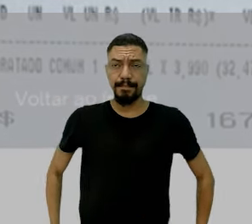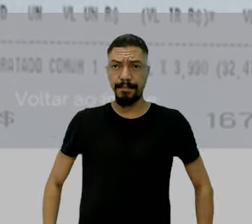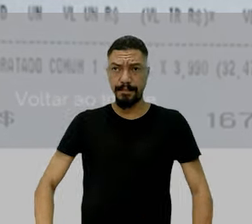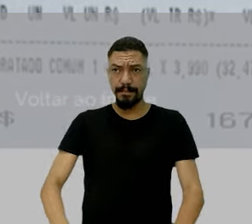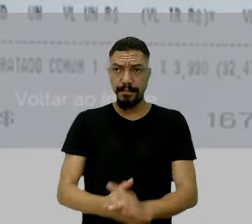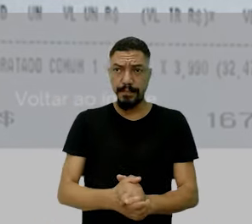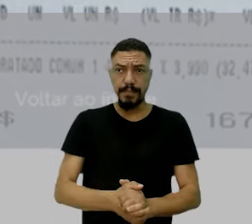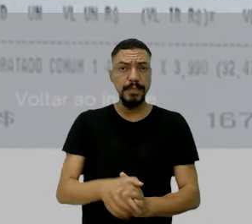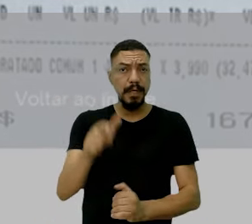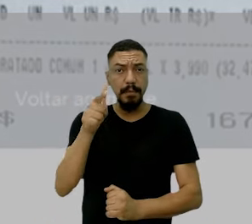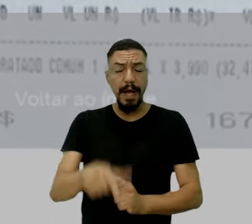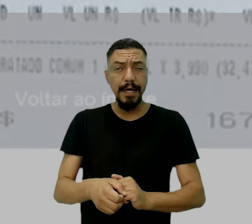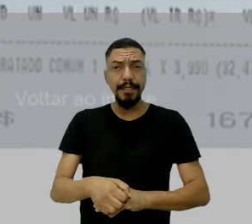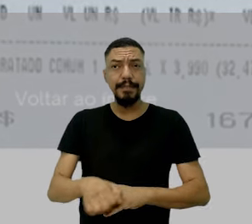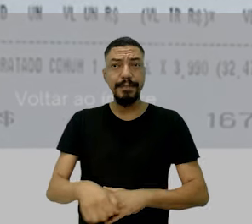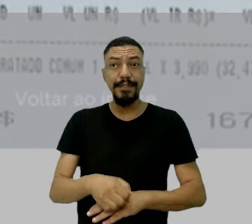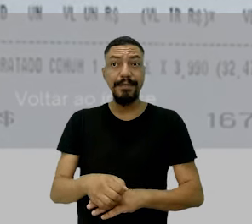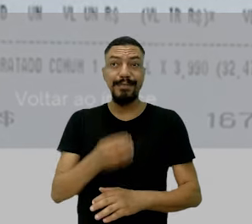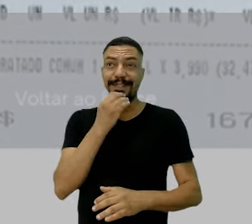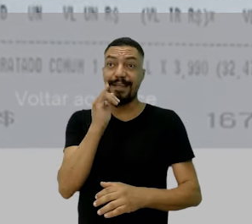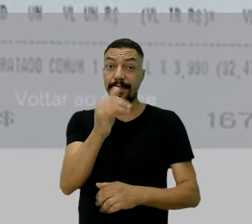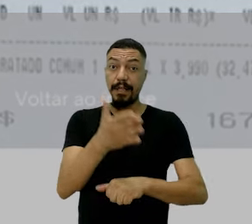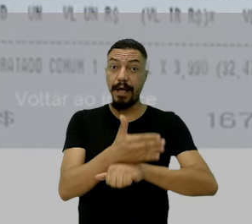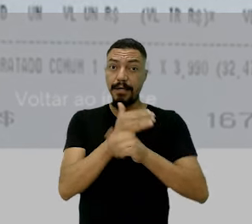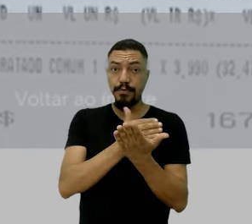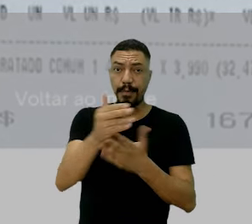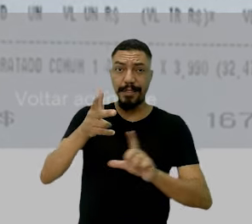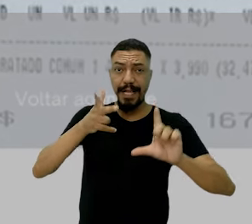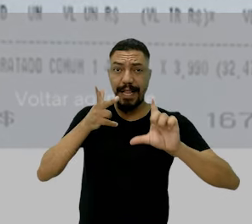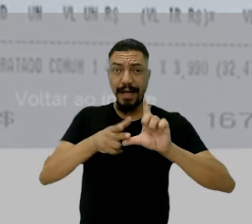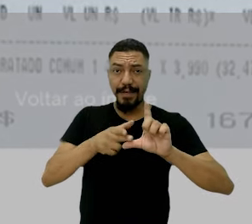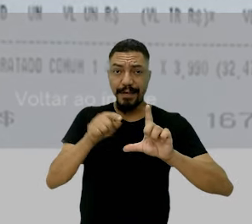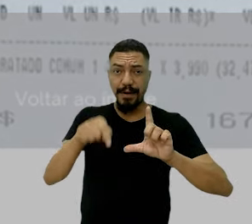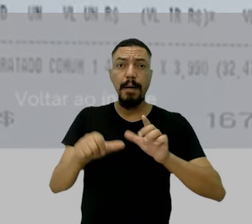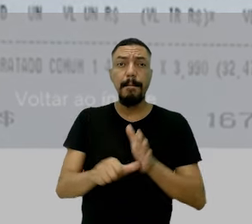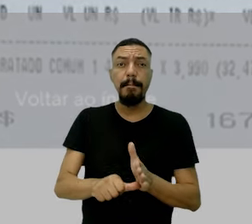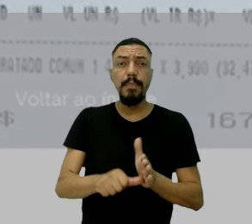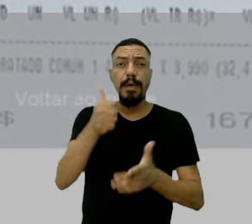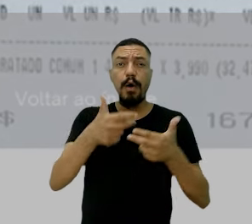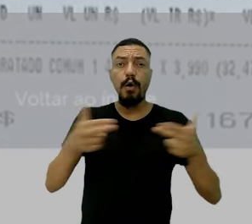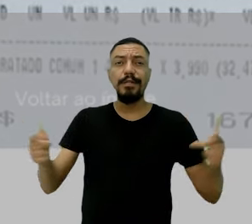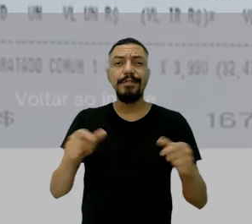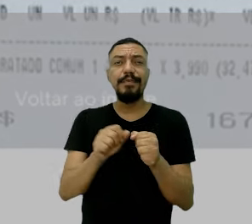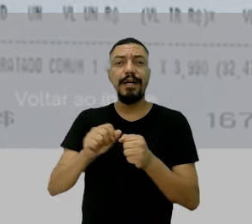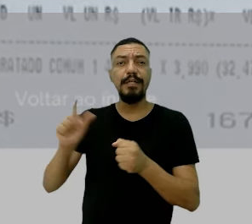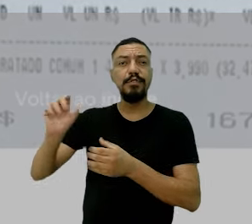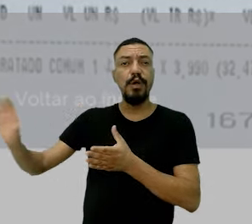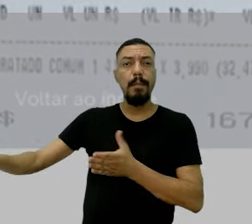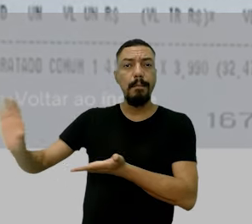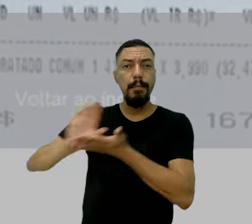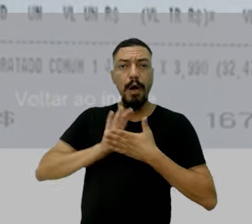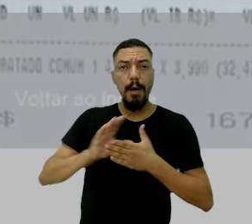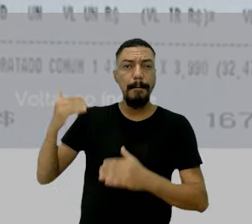importante. Então, outra coisa, eu devia ter falado isso no início dessa live. Primeira coisa que a gente faz quando